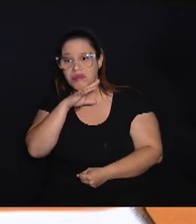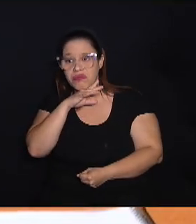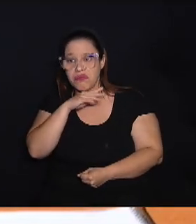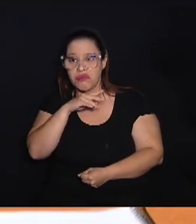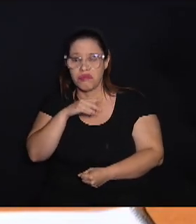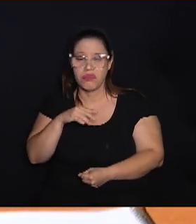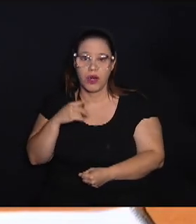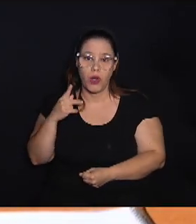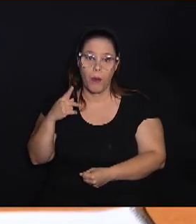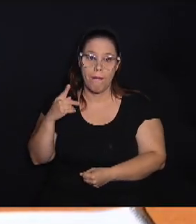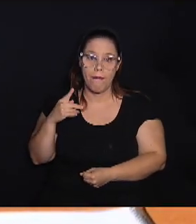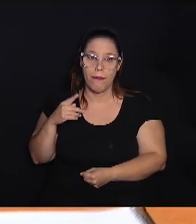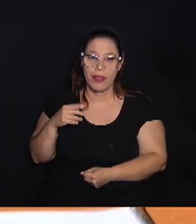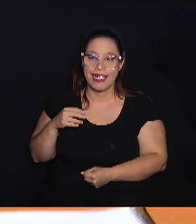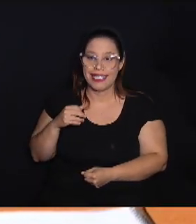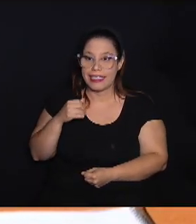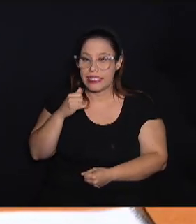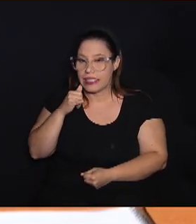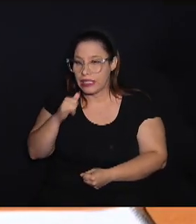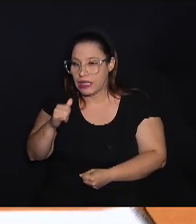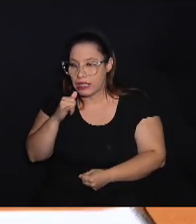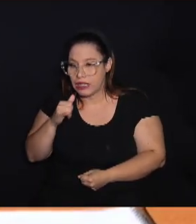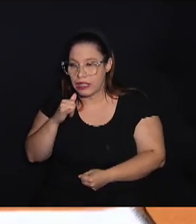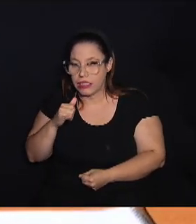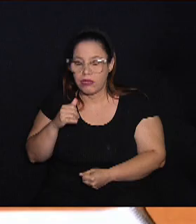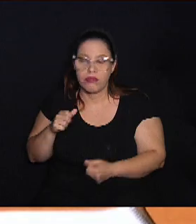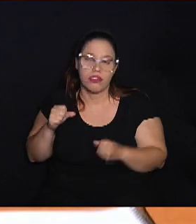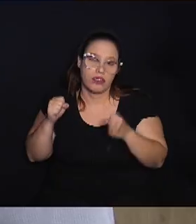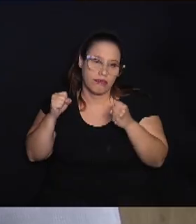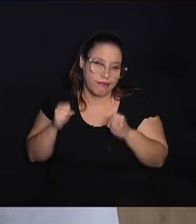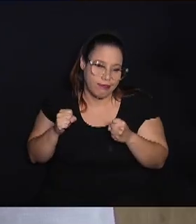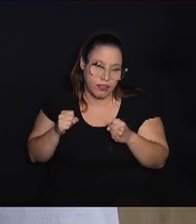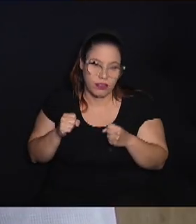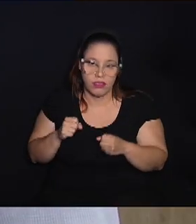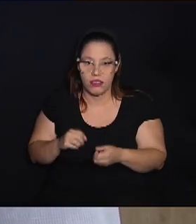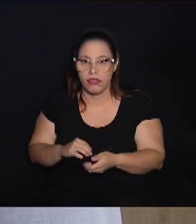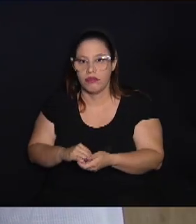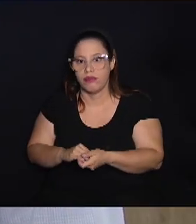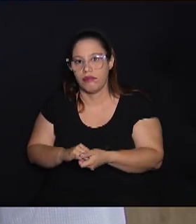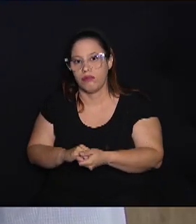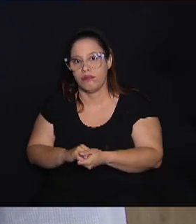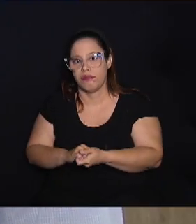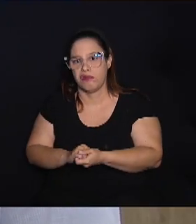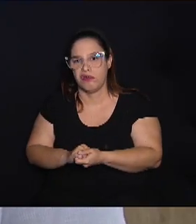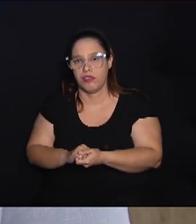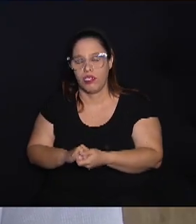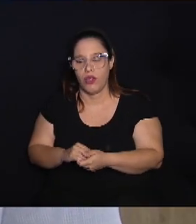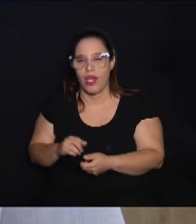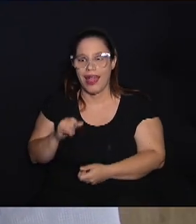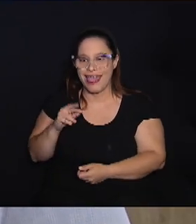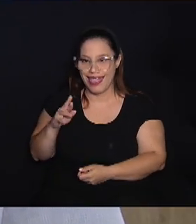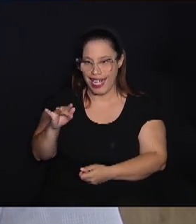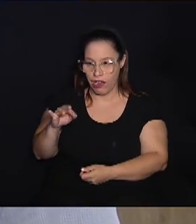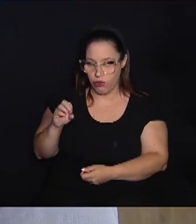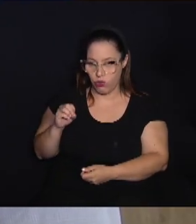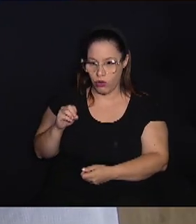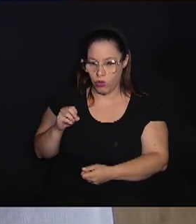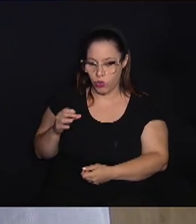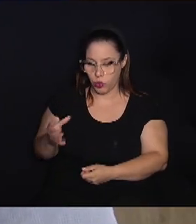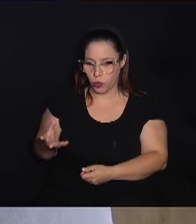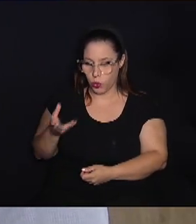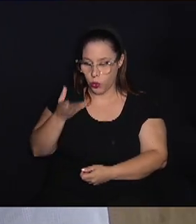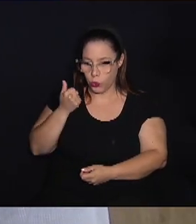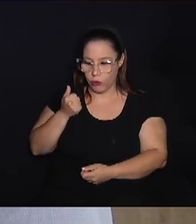questão da adicção é determinante para as pessoas em situação de rua. Essa questão do tráfico, ele alimenta